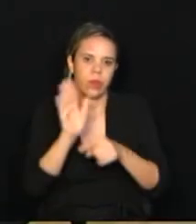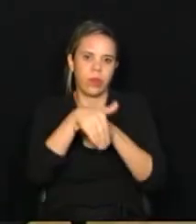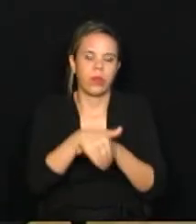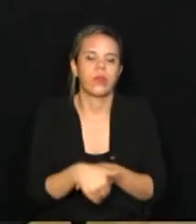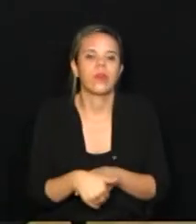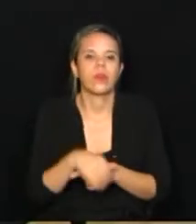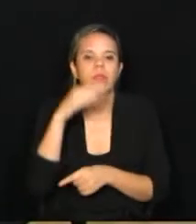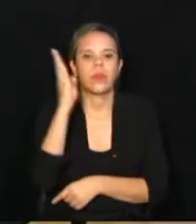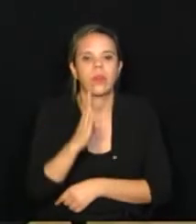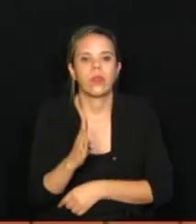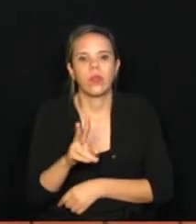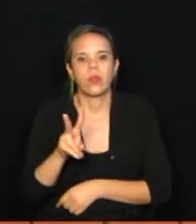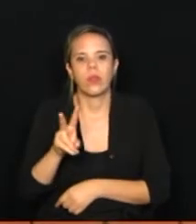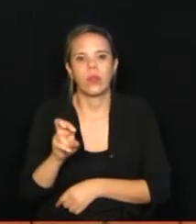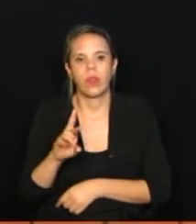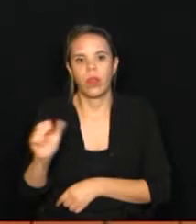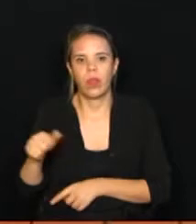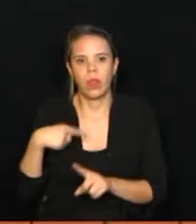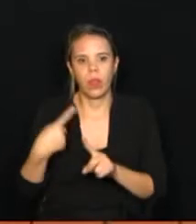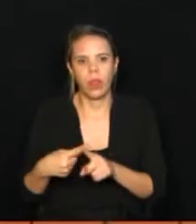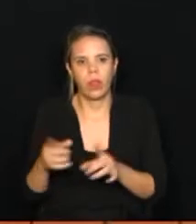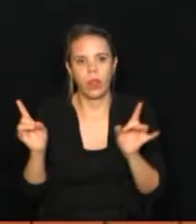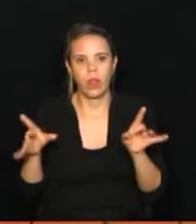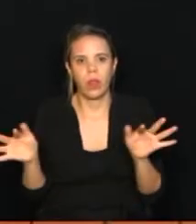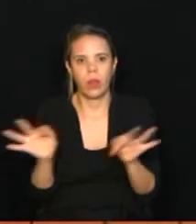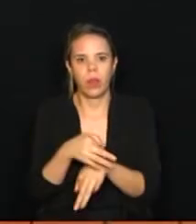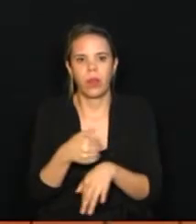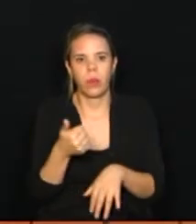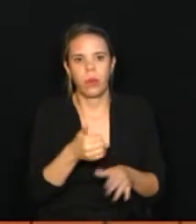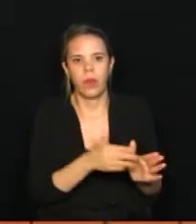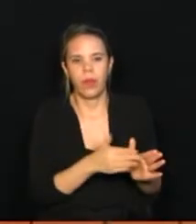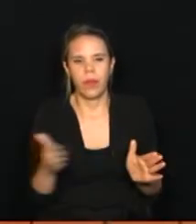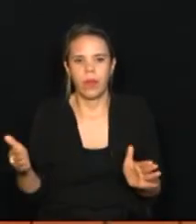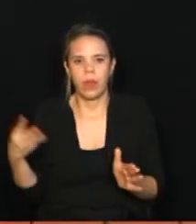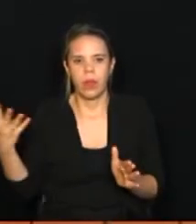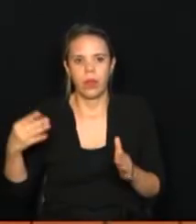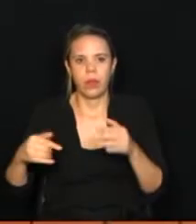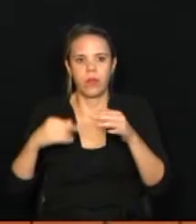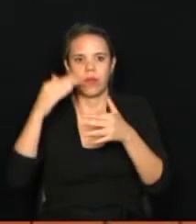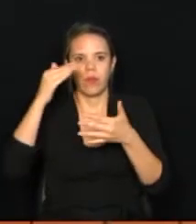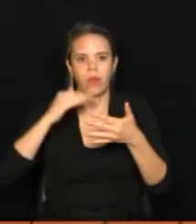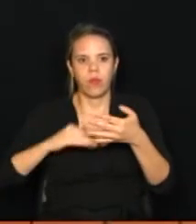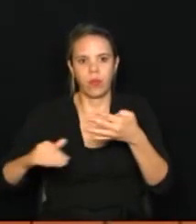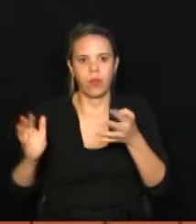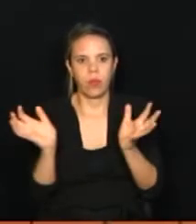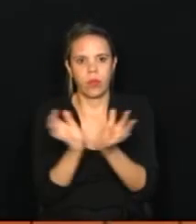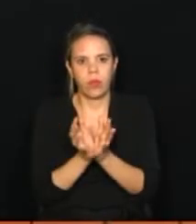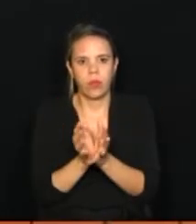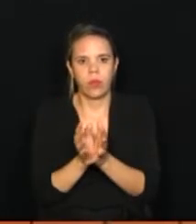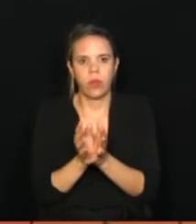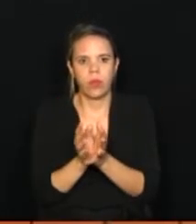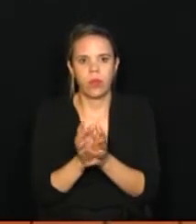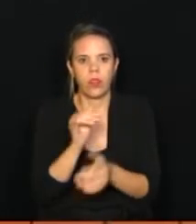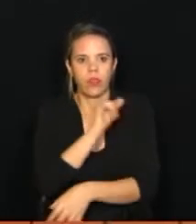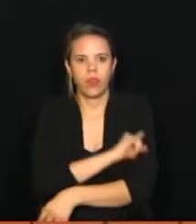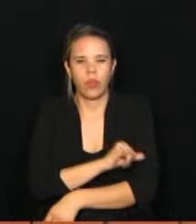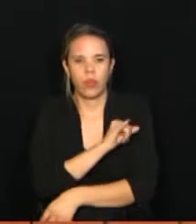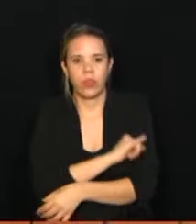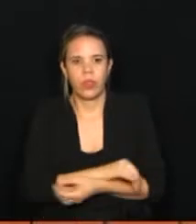Liga Nacional. O Veracruz terminou essa primeira fase na 4ª colocação, enfrenta a equipe Mesquita do Rio de